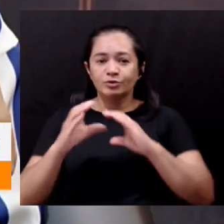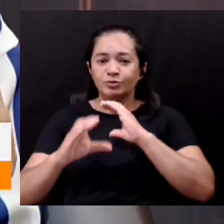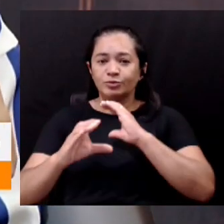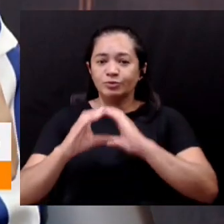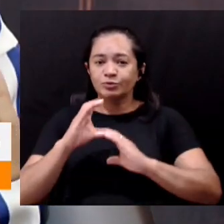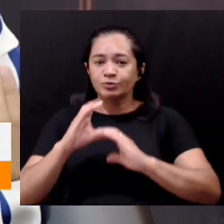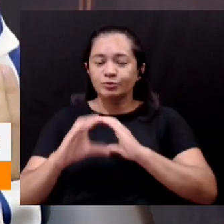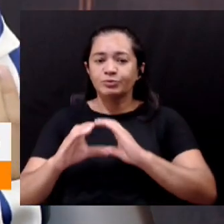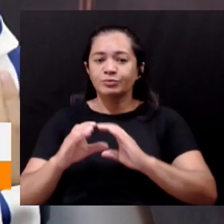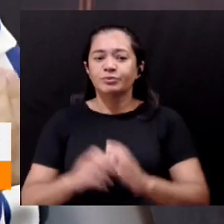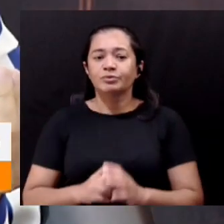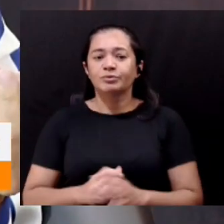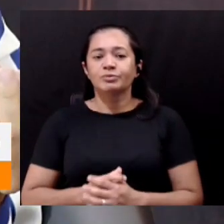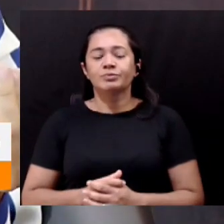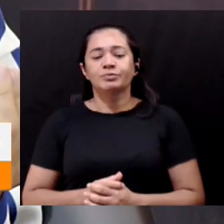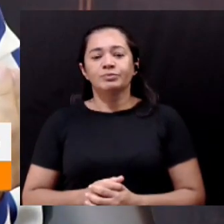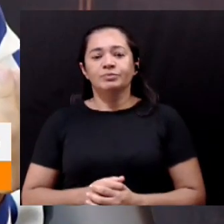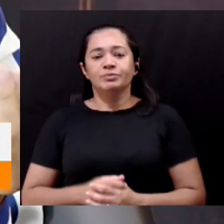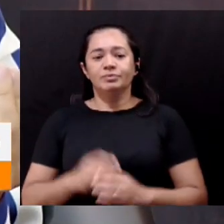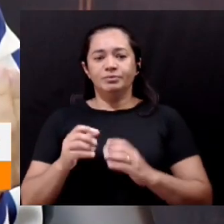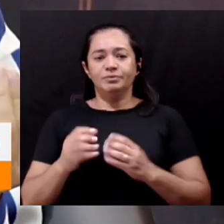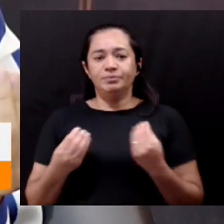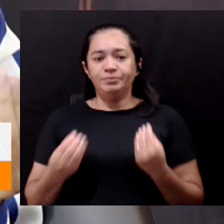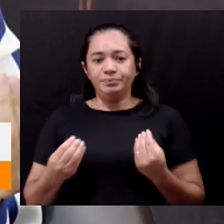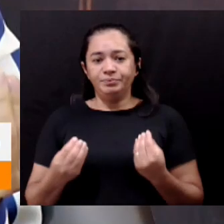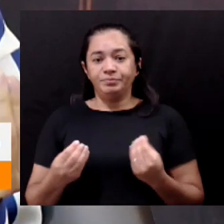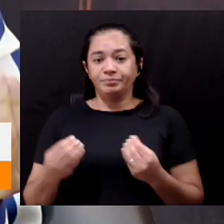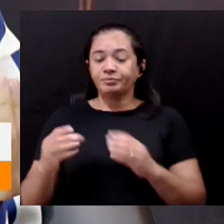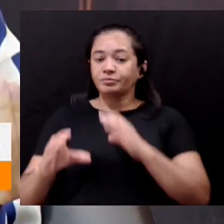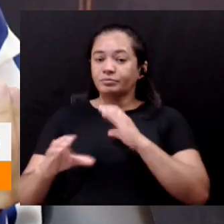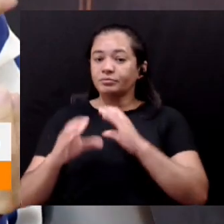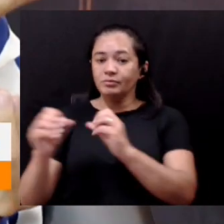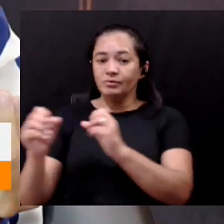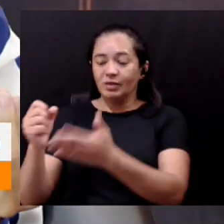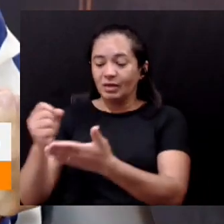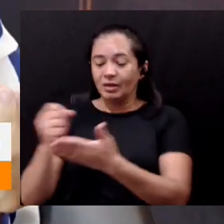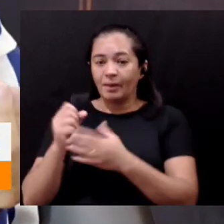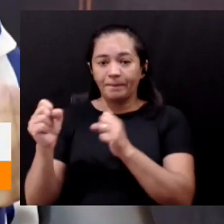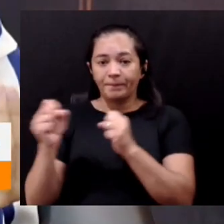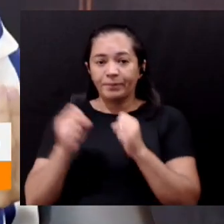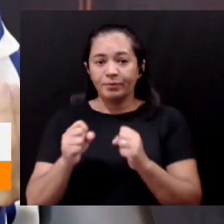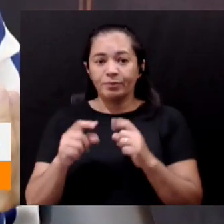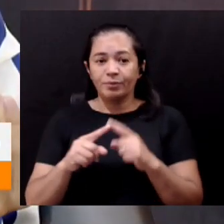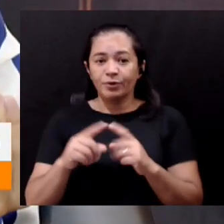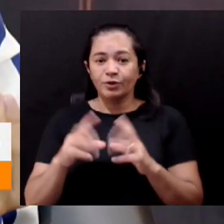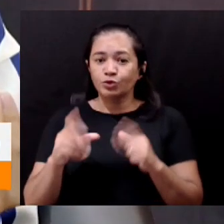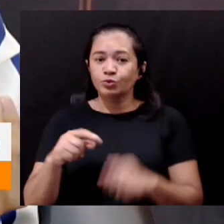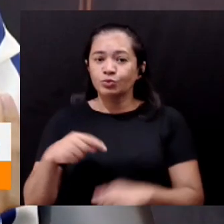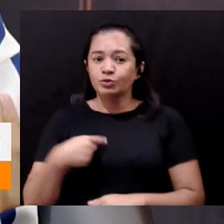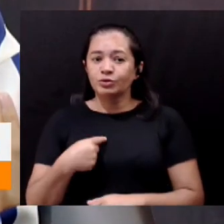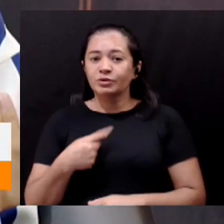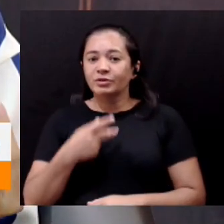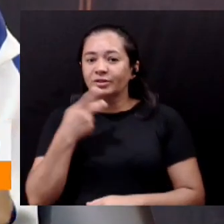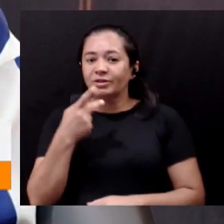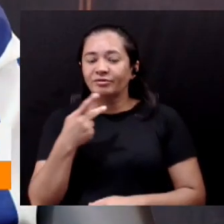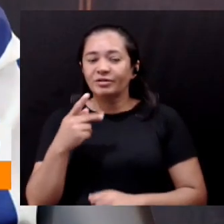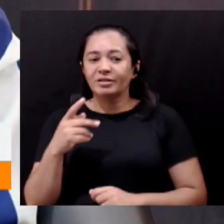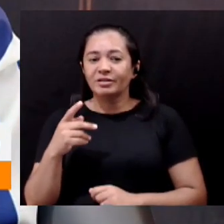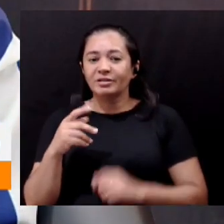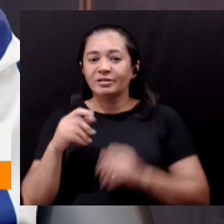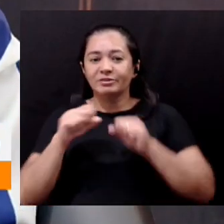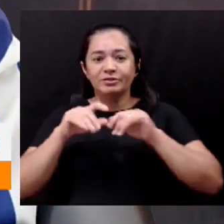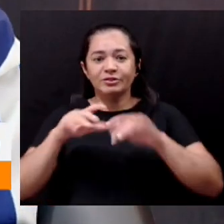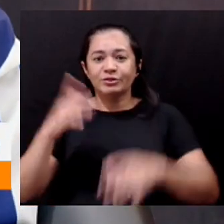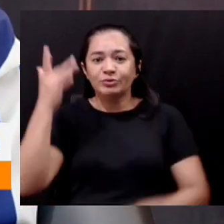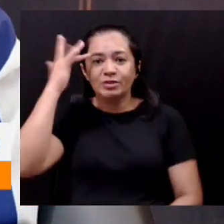é uma posição que traz poder, uhum, porque aquilo que a gente está dizendo está chegando a gente não tem ideia de quantas pessoas, exato. né, e